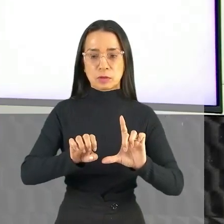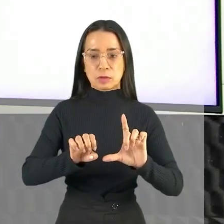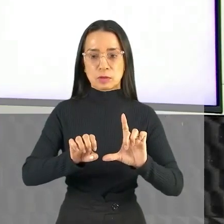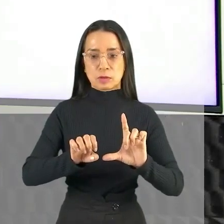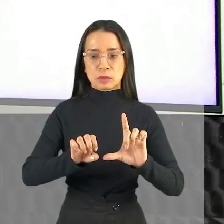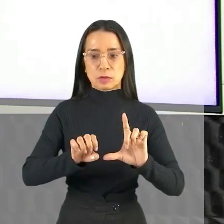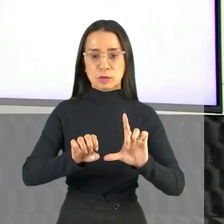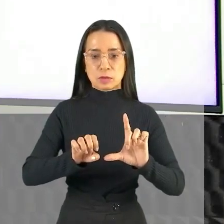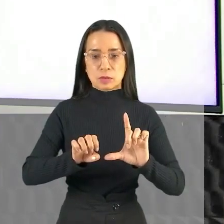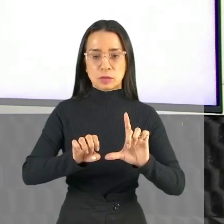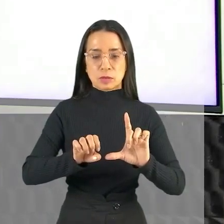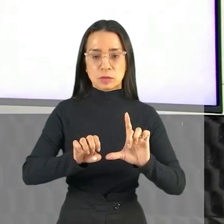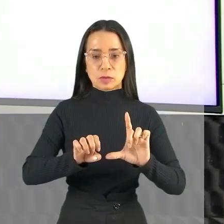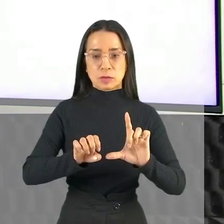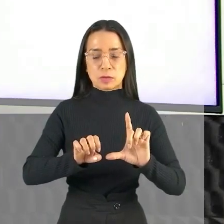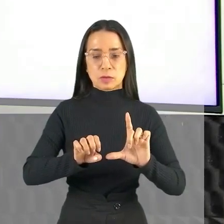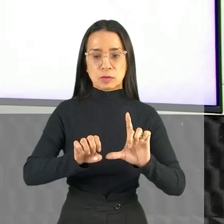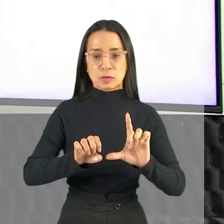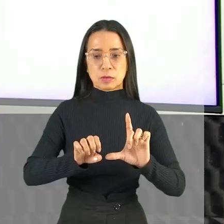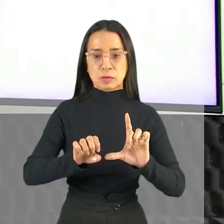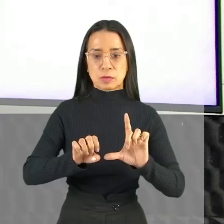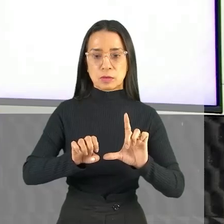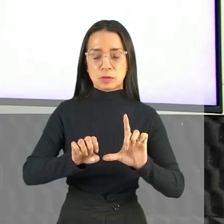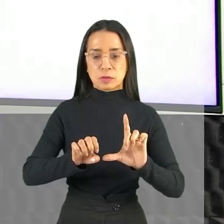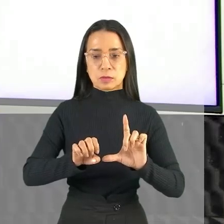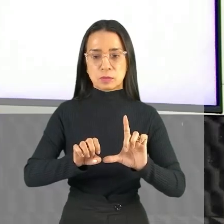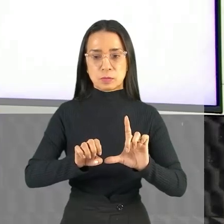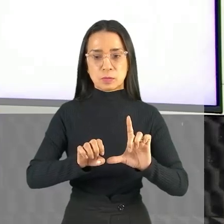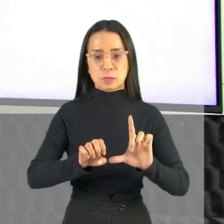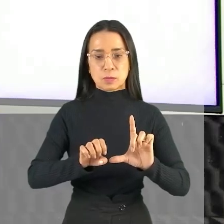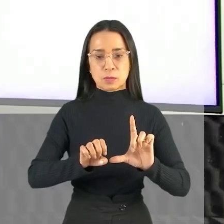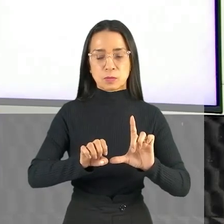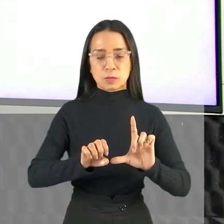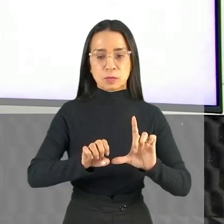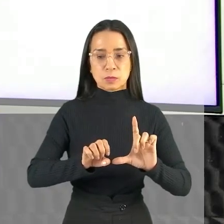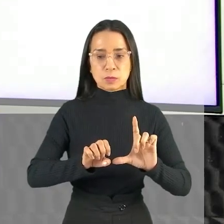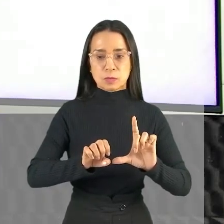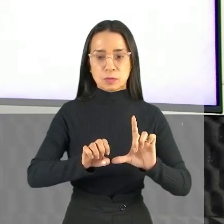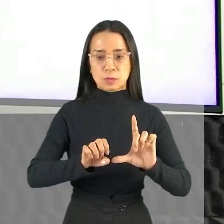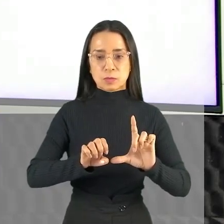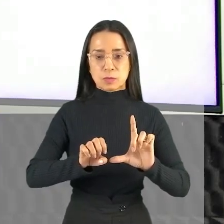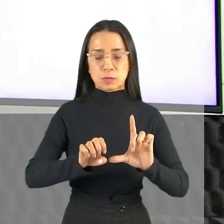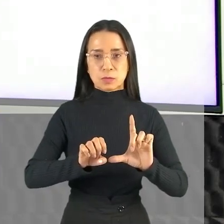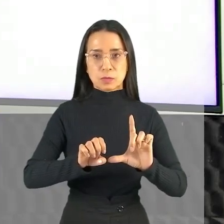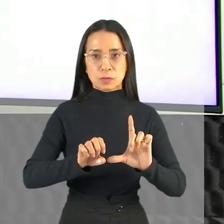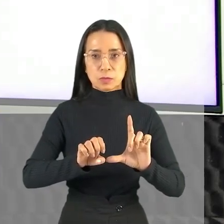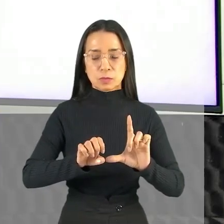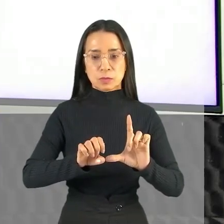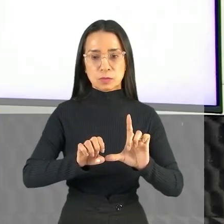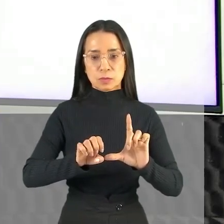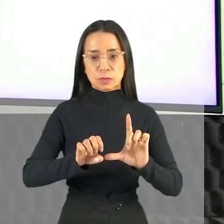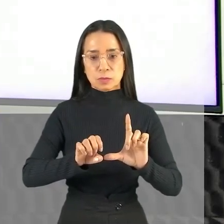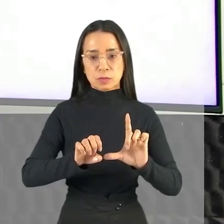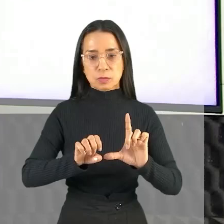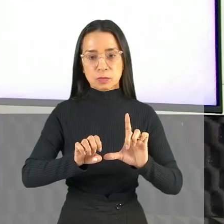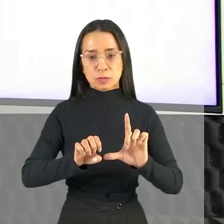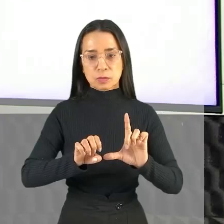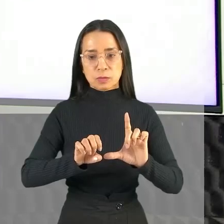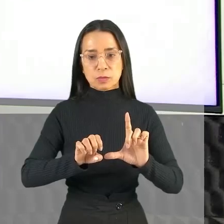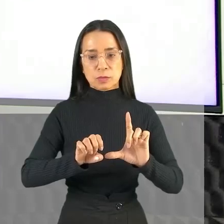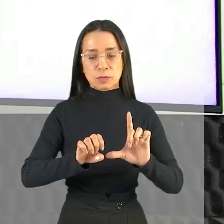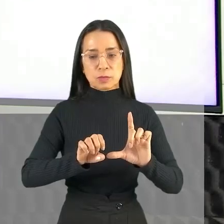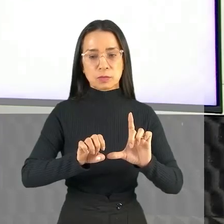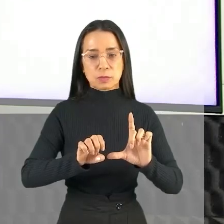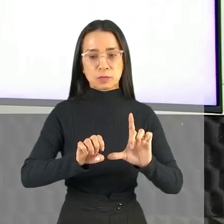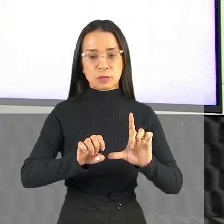na distribuição natural de recursos hídricos, como canalização de rios, construções de diques ou represamentos,